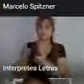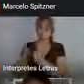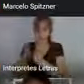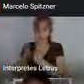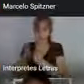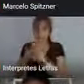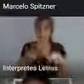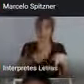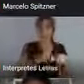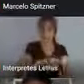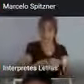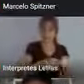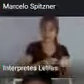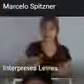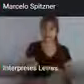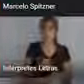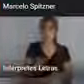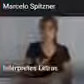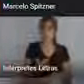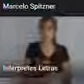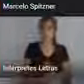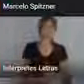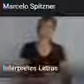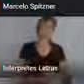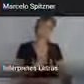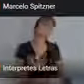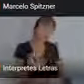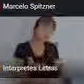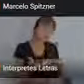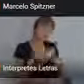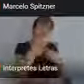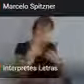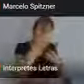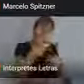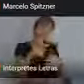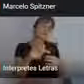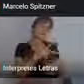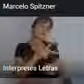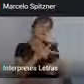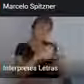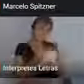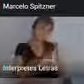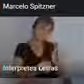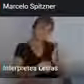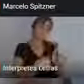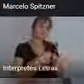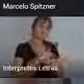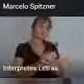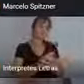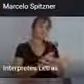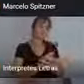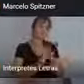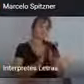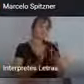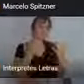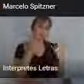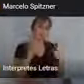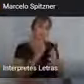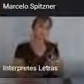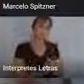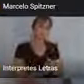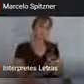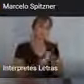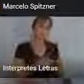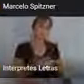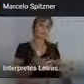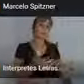indígenas. Sim, então, obrigado pelas perguntas, pelos elogios. A primeira pergunta,